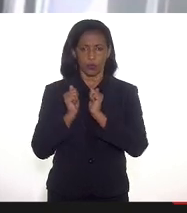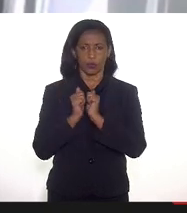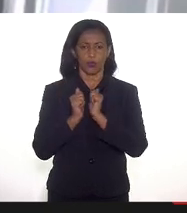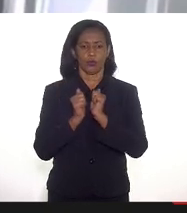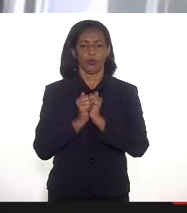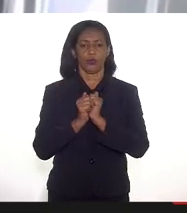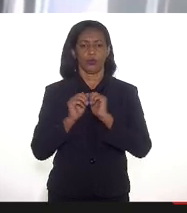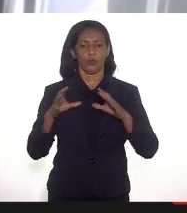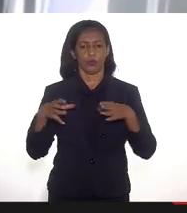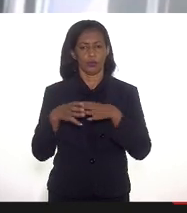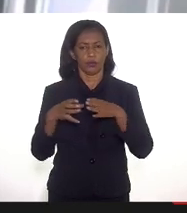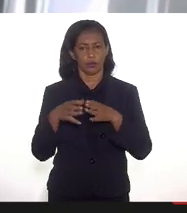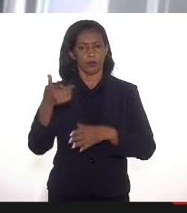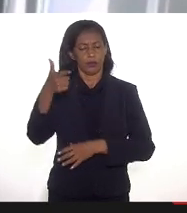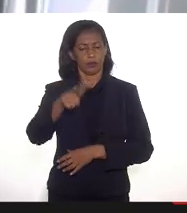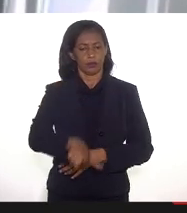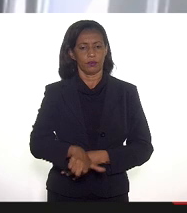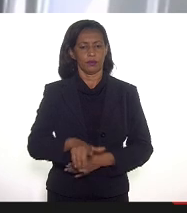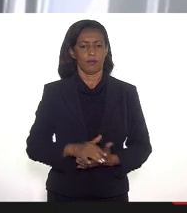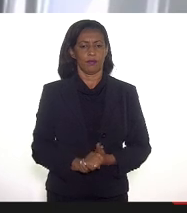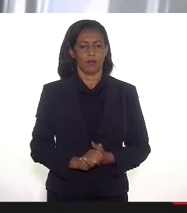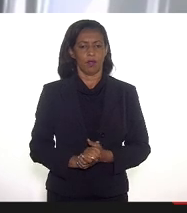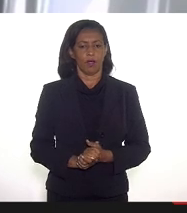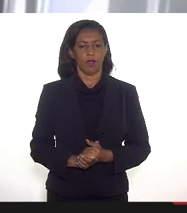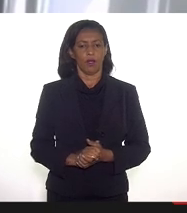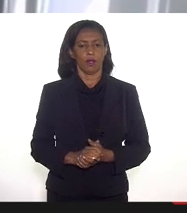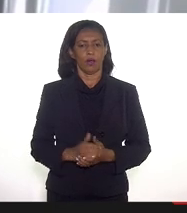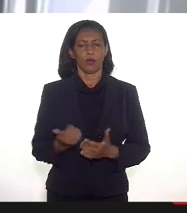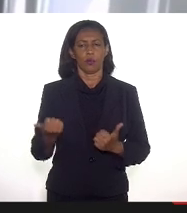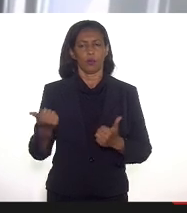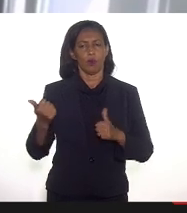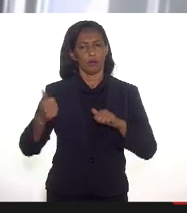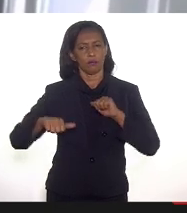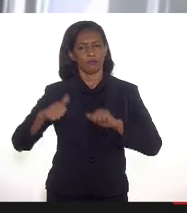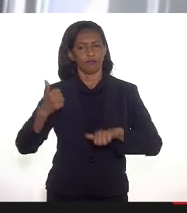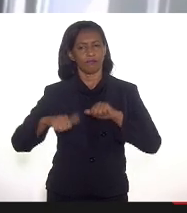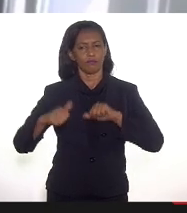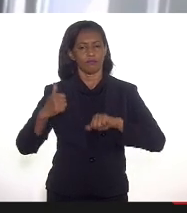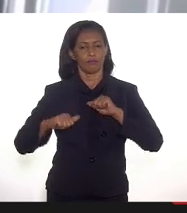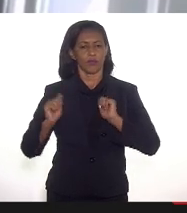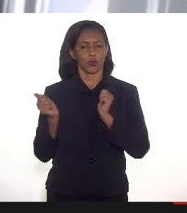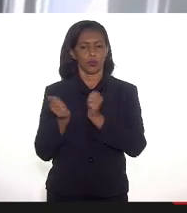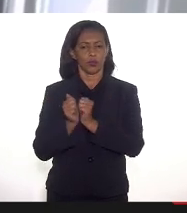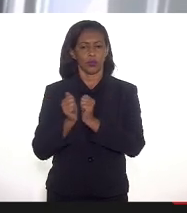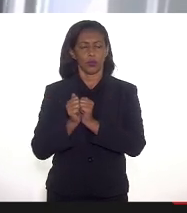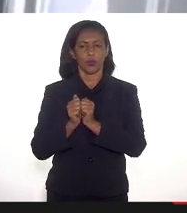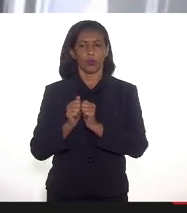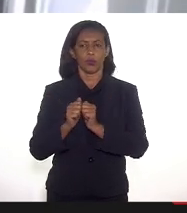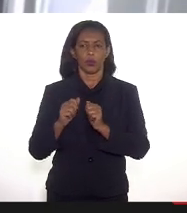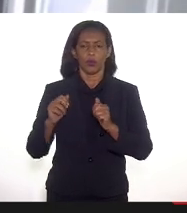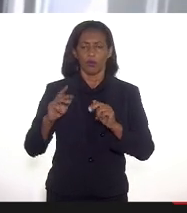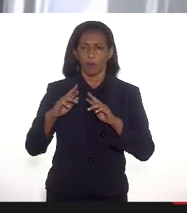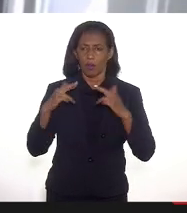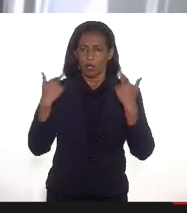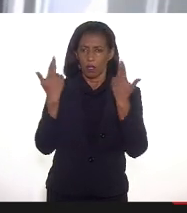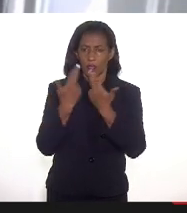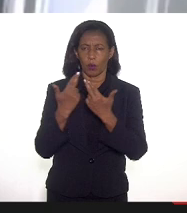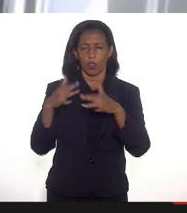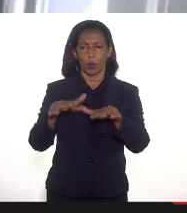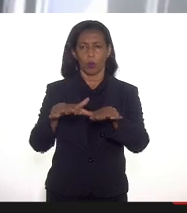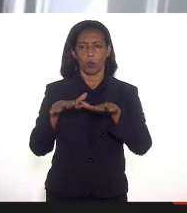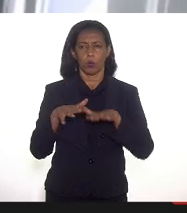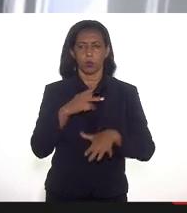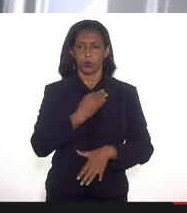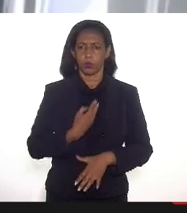as nossas comissões, mais uma vez, em uma atividade conjunta, desta feita, fazendo esta audiência pública sobre a nossa